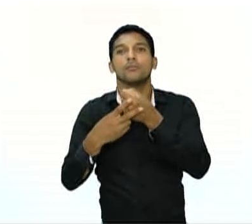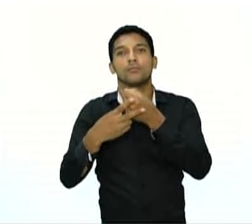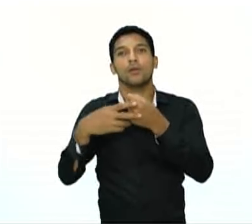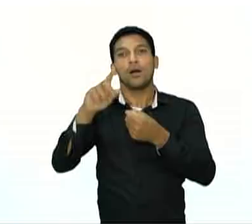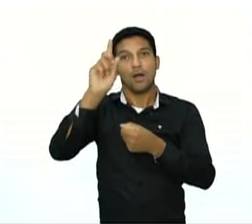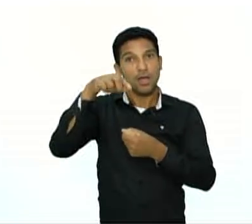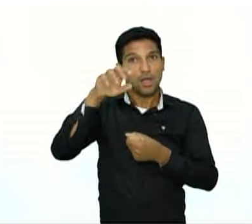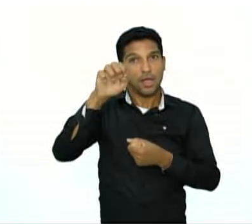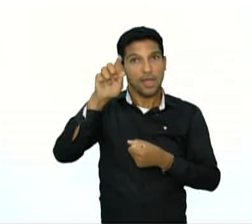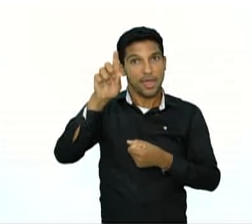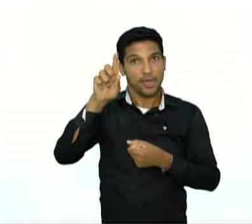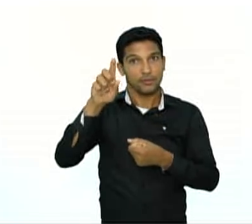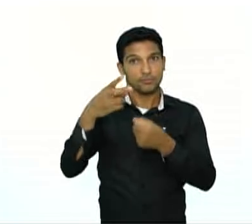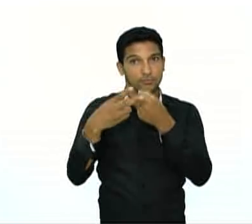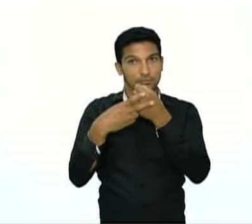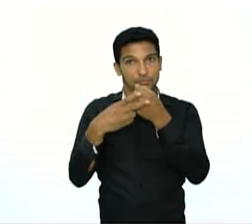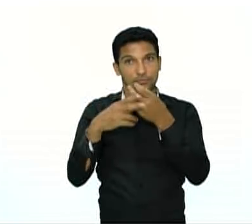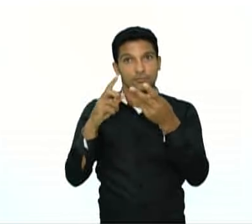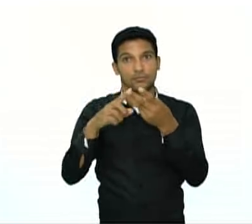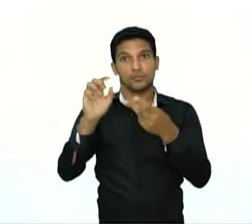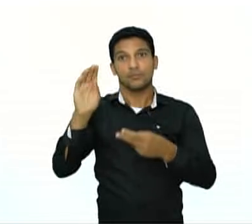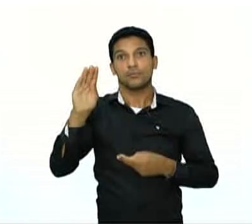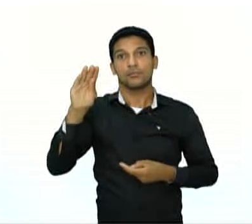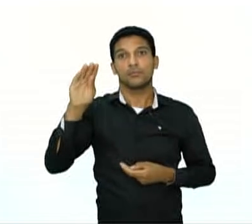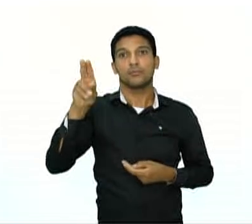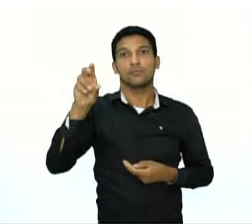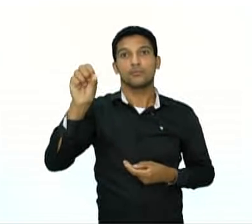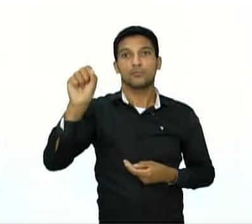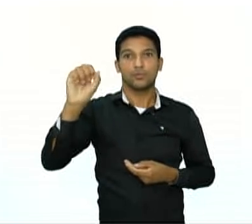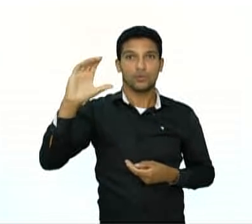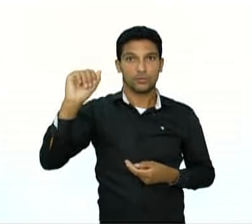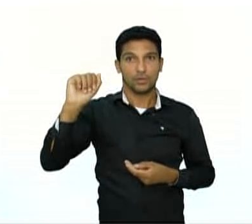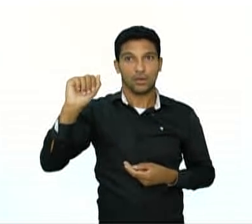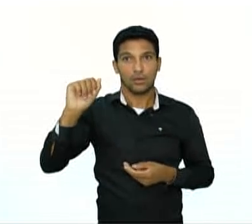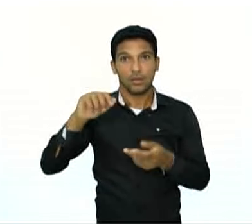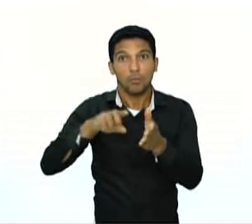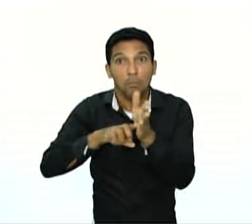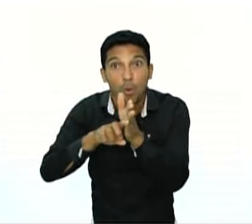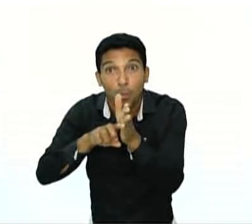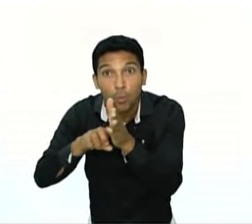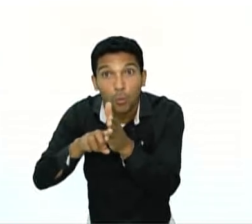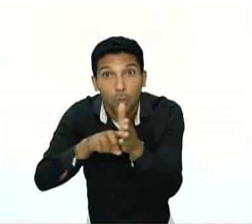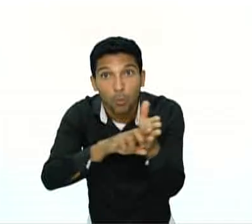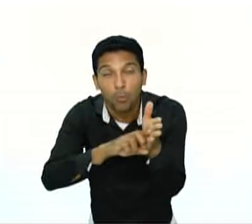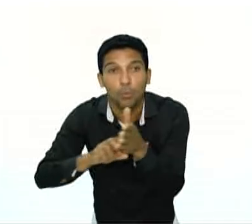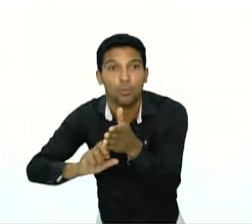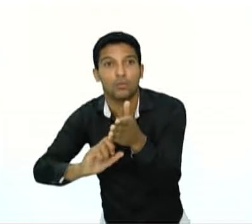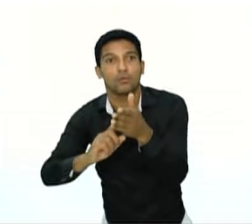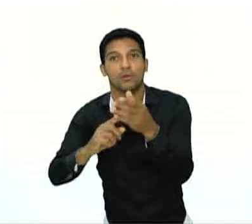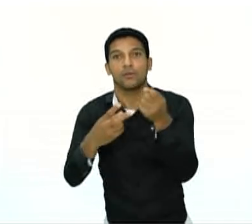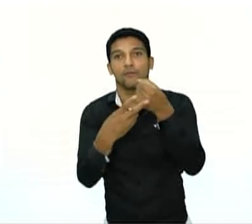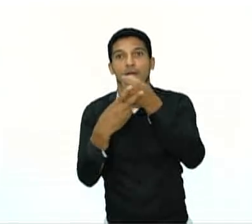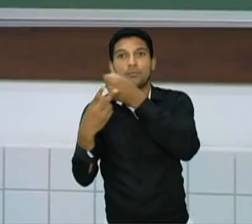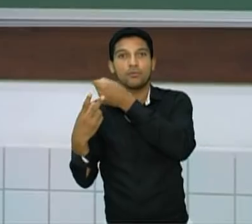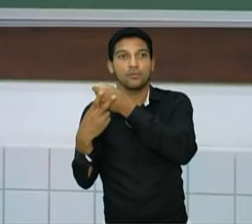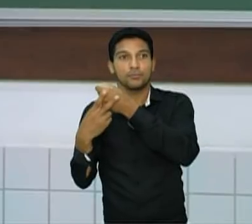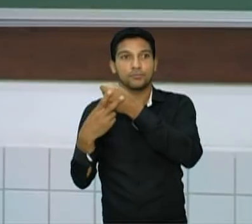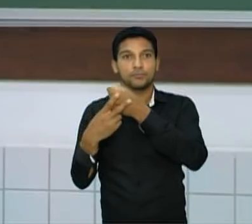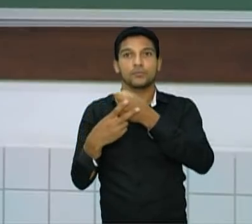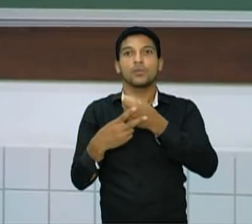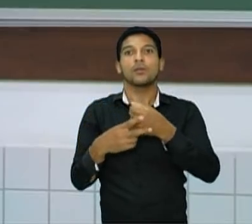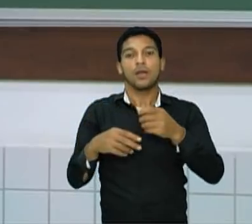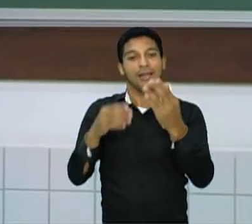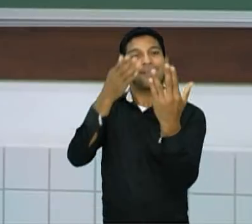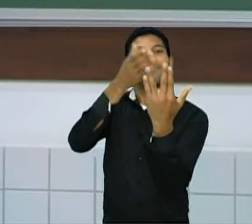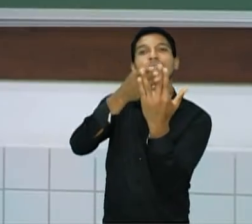busquem. 2 verbos, portanto, um período composto. É necessário isso. Então, qual que é a oração